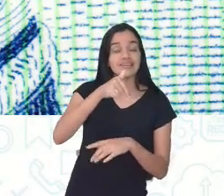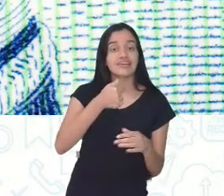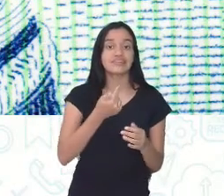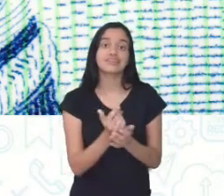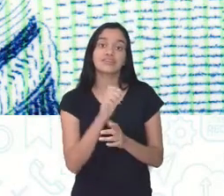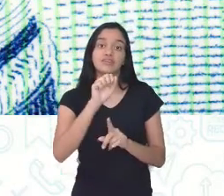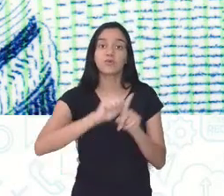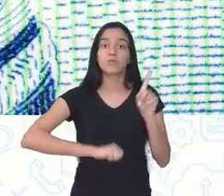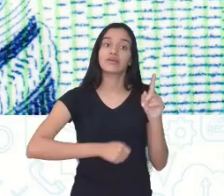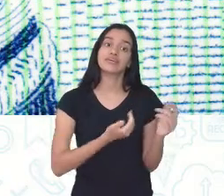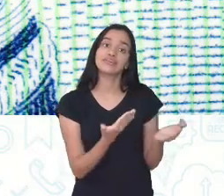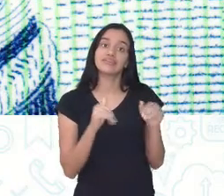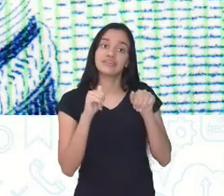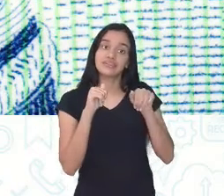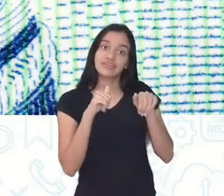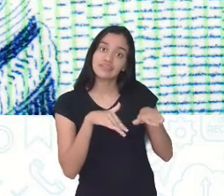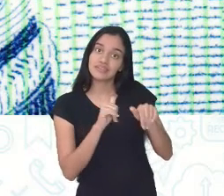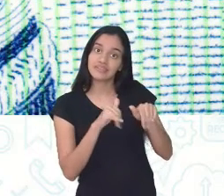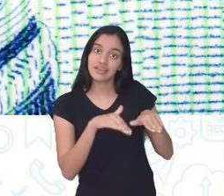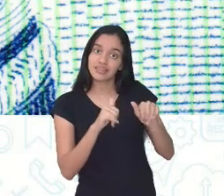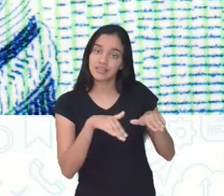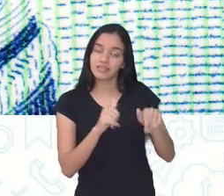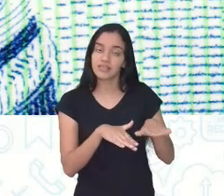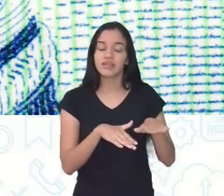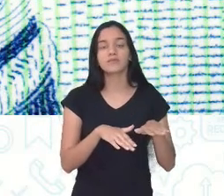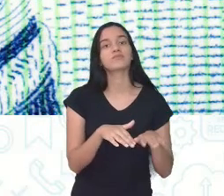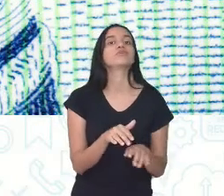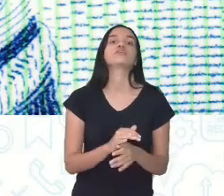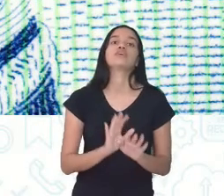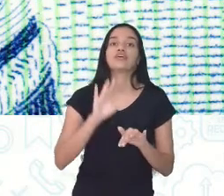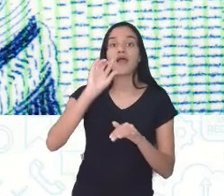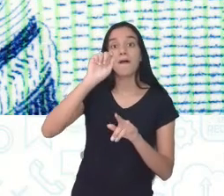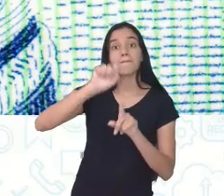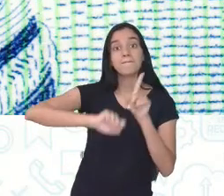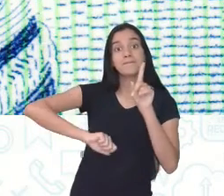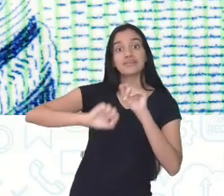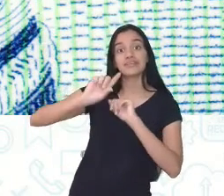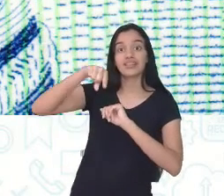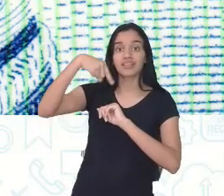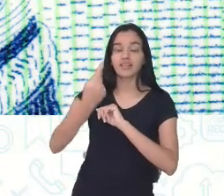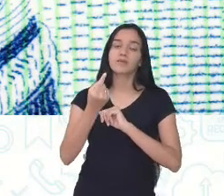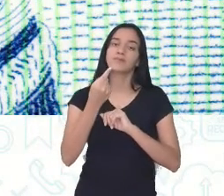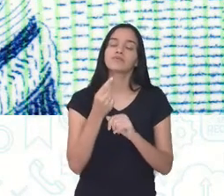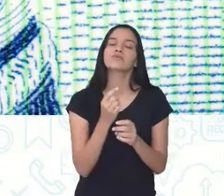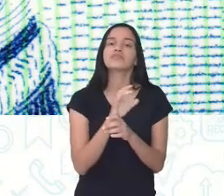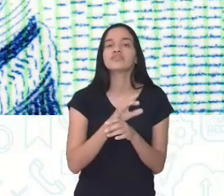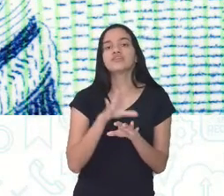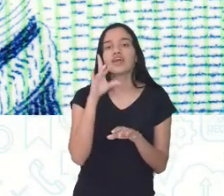de 1822. E aí, meses depois, no mês de dezembro de